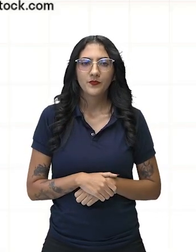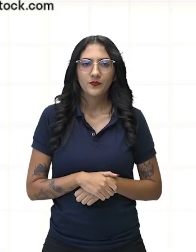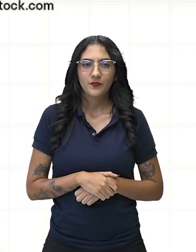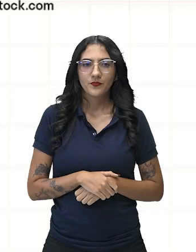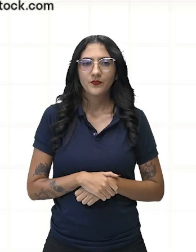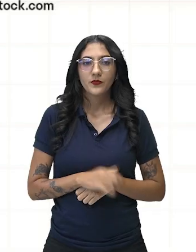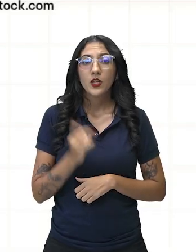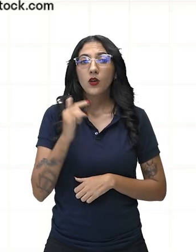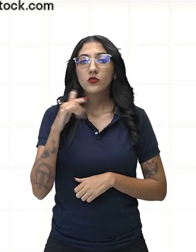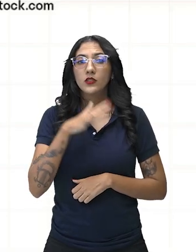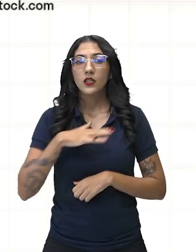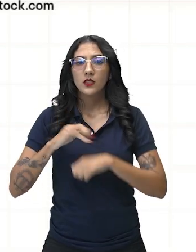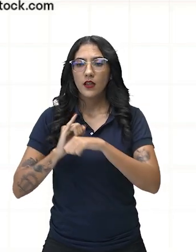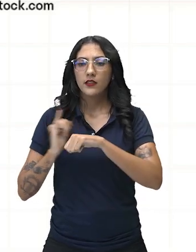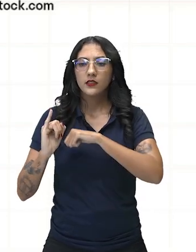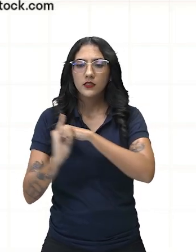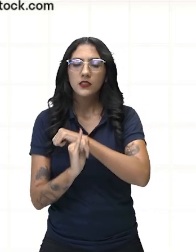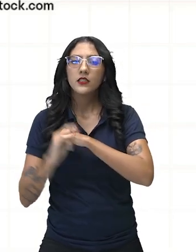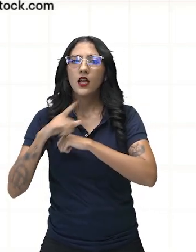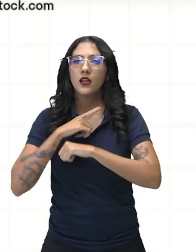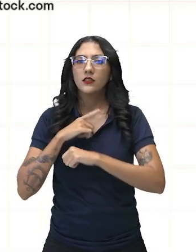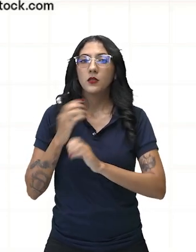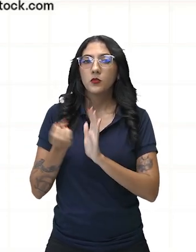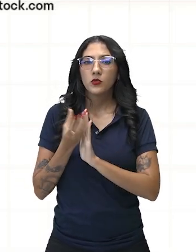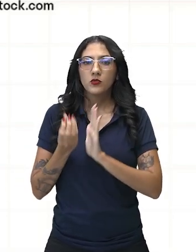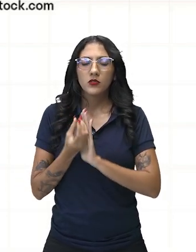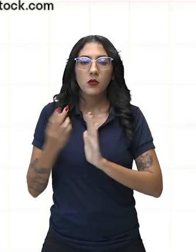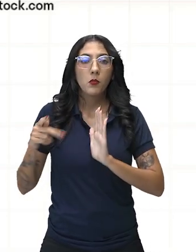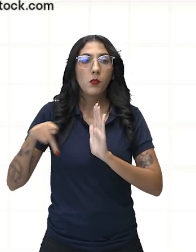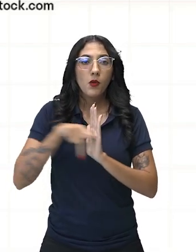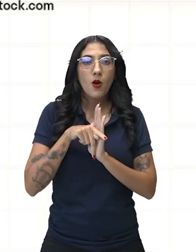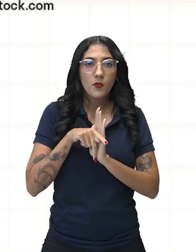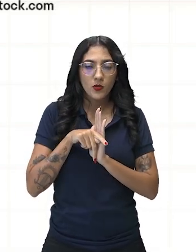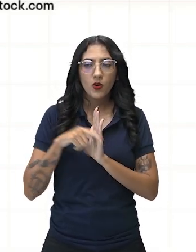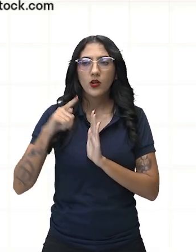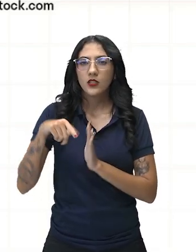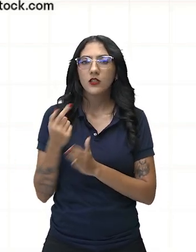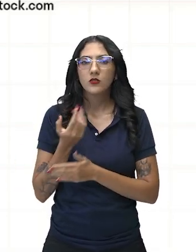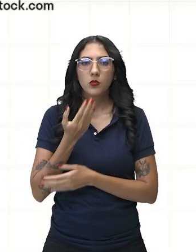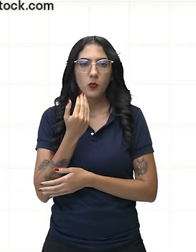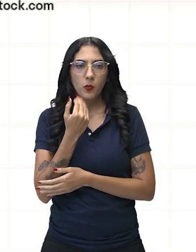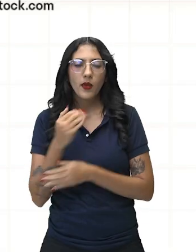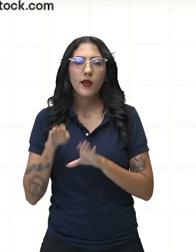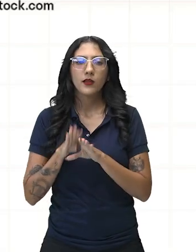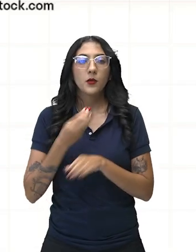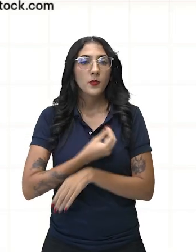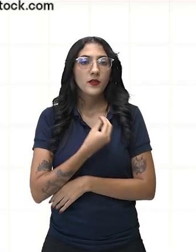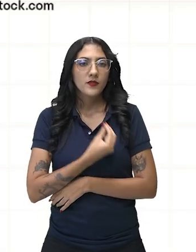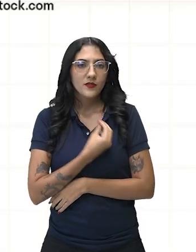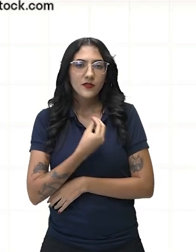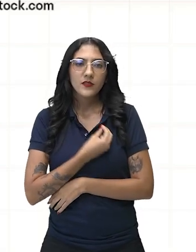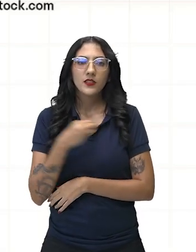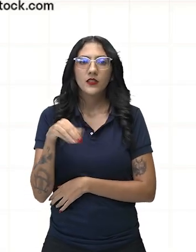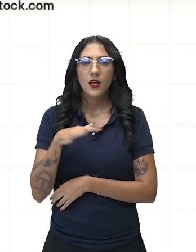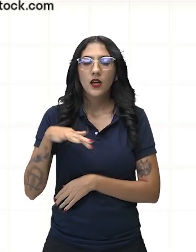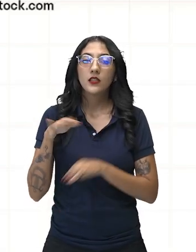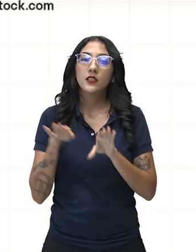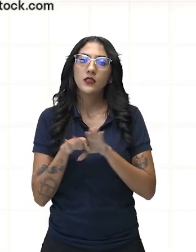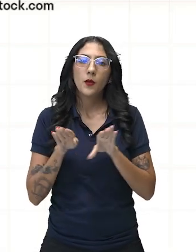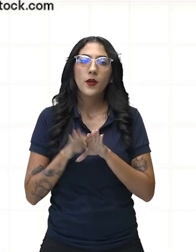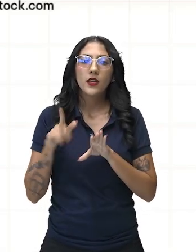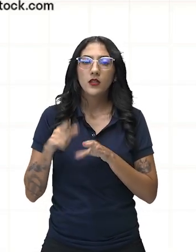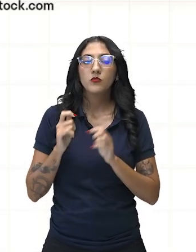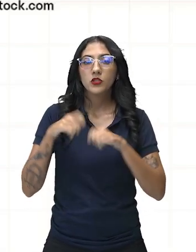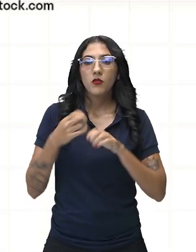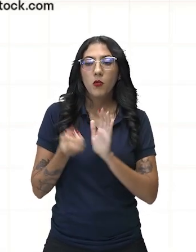de maior extensão, além de produzirem aquilo que eles necessitam para a sua sobrevivência, eles também